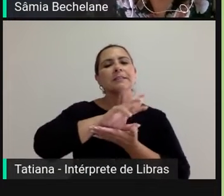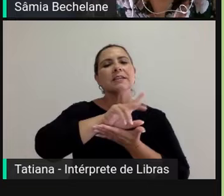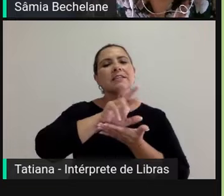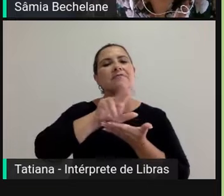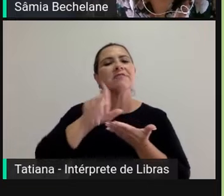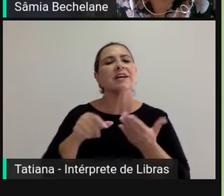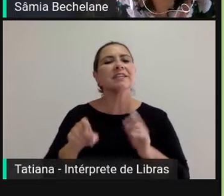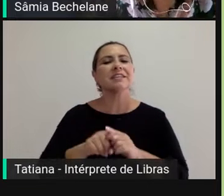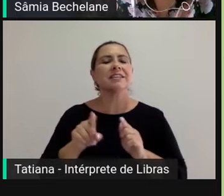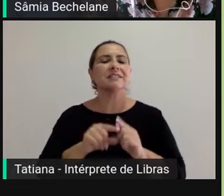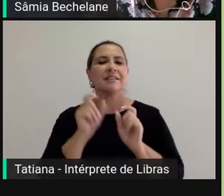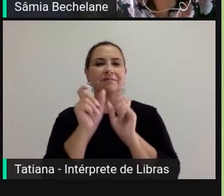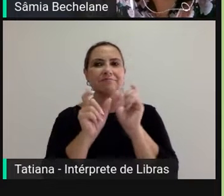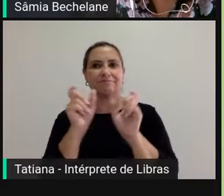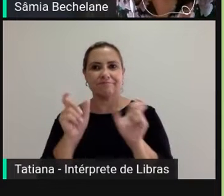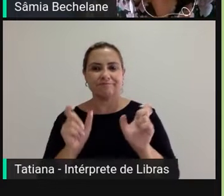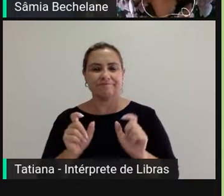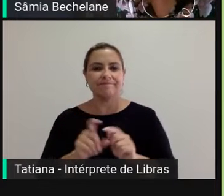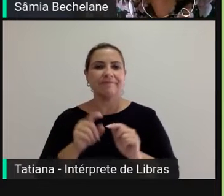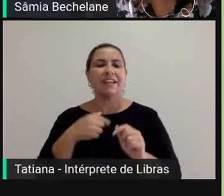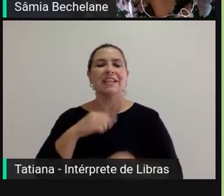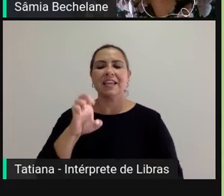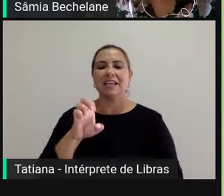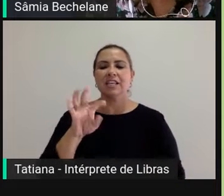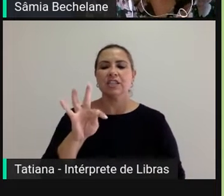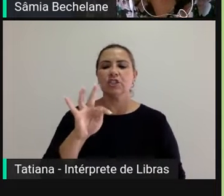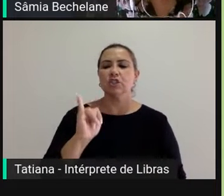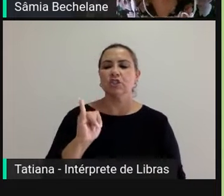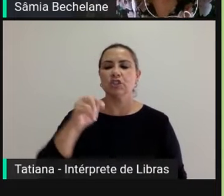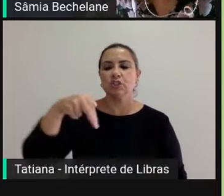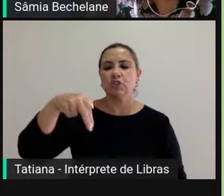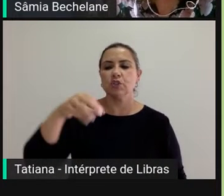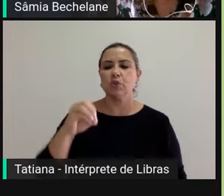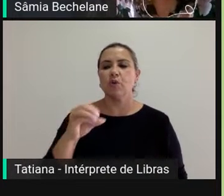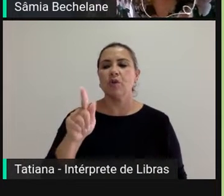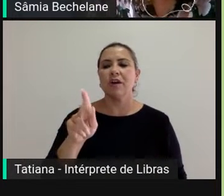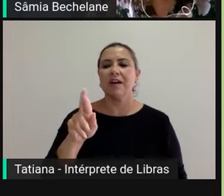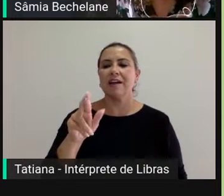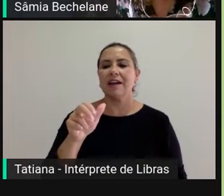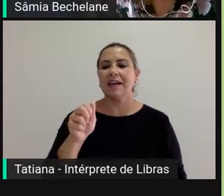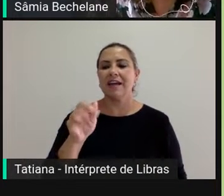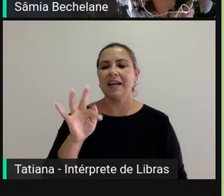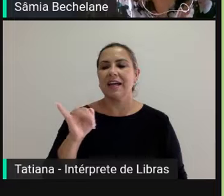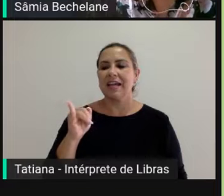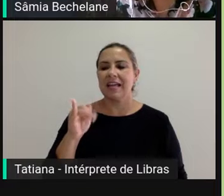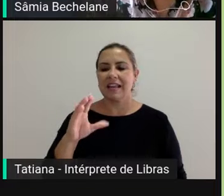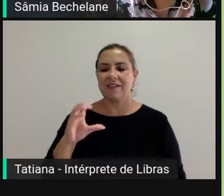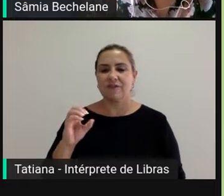método etnográfico, eu tenho feito, né, bastante pesquisa bibliográfica e documental,